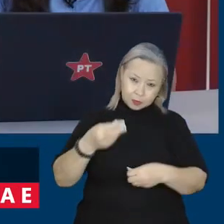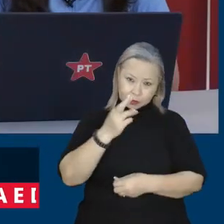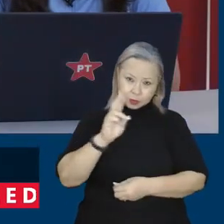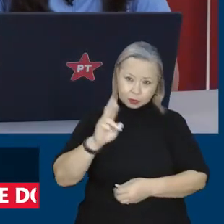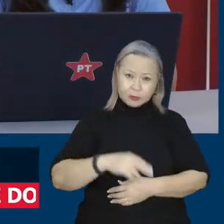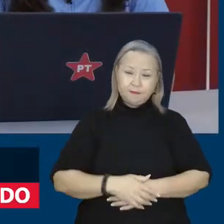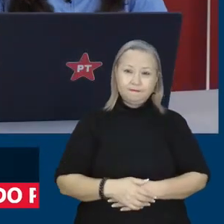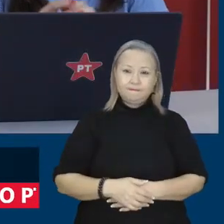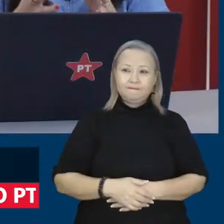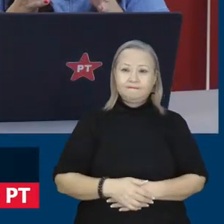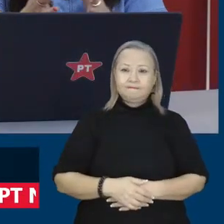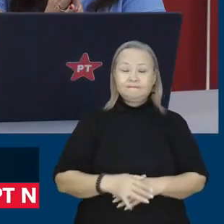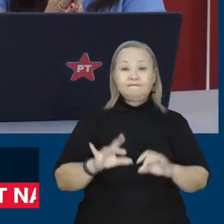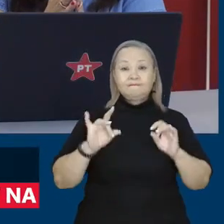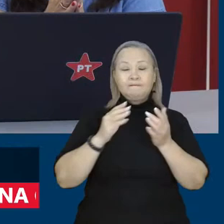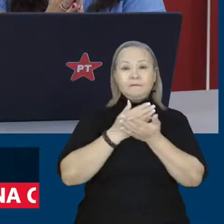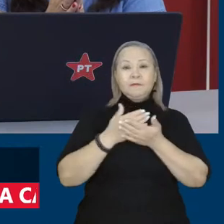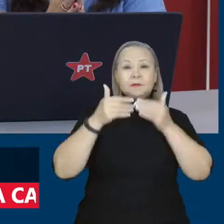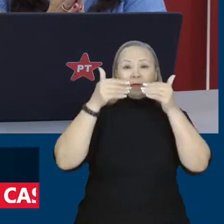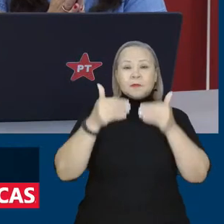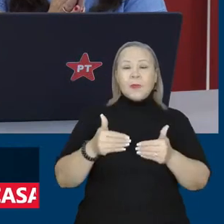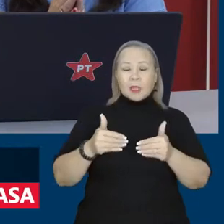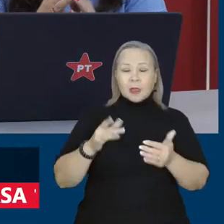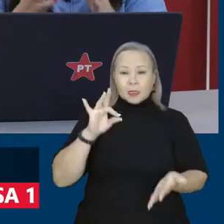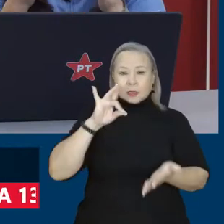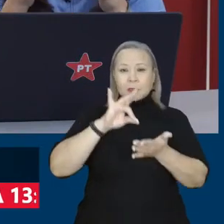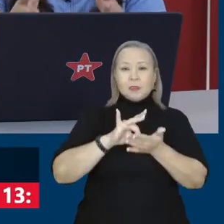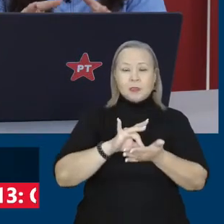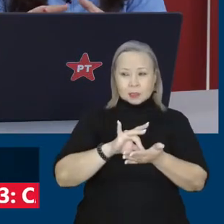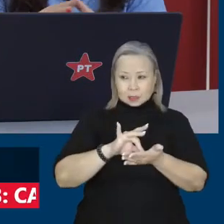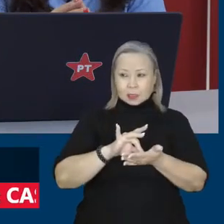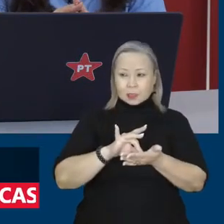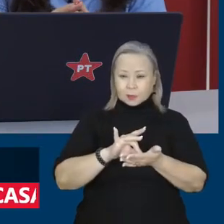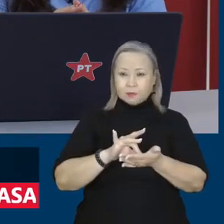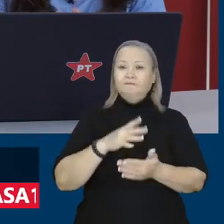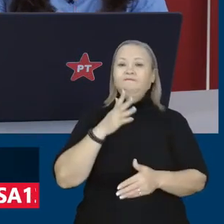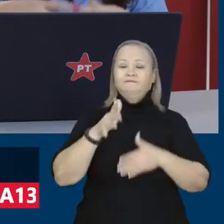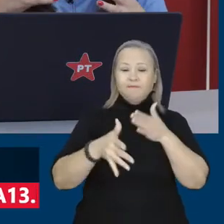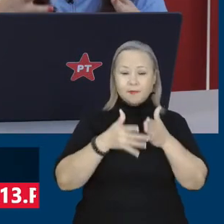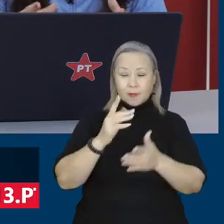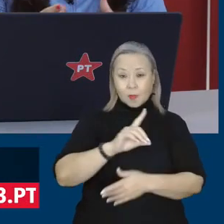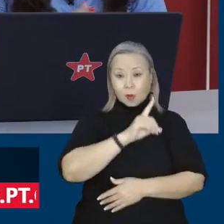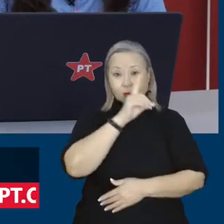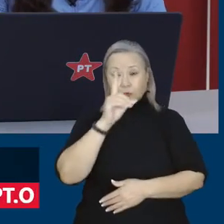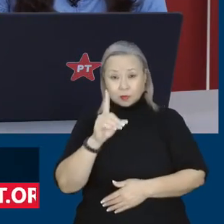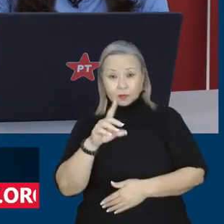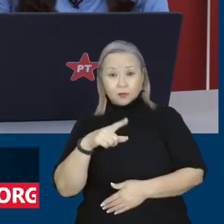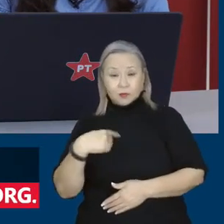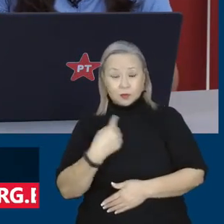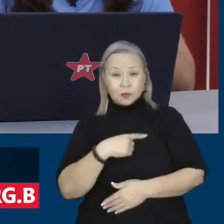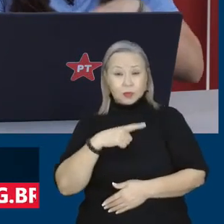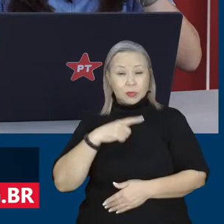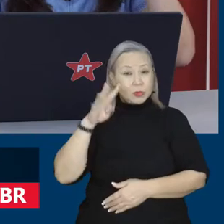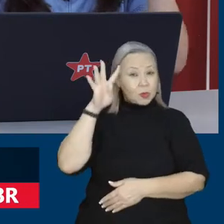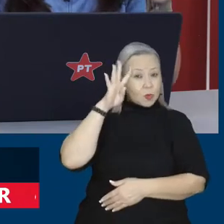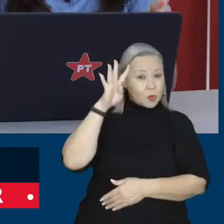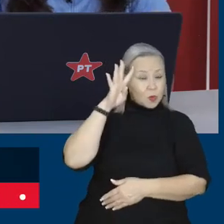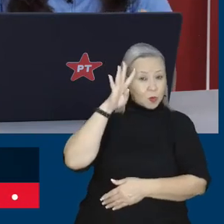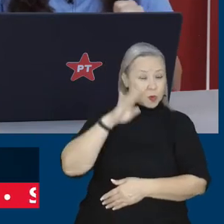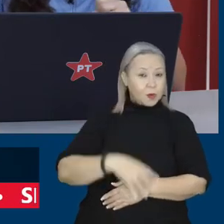Então é só o início mesmo e diante disso Senador se eu já falei das datas né a gente tem aí o dia de quarta-feira